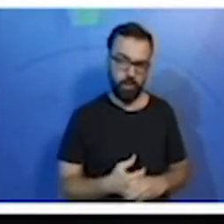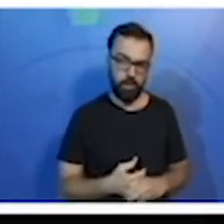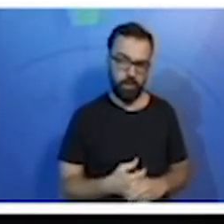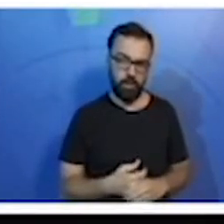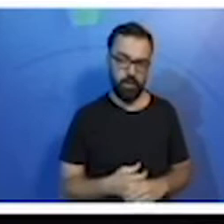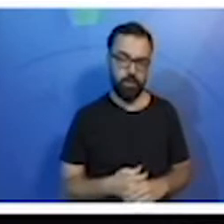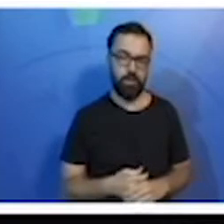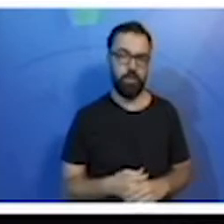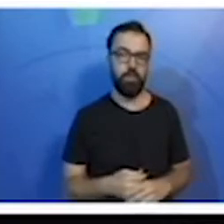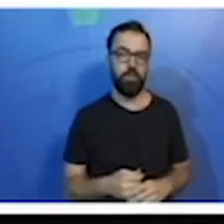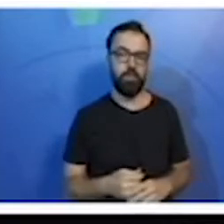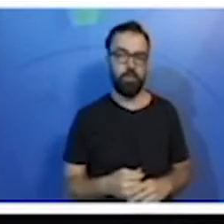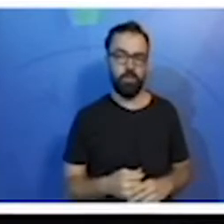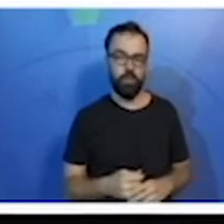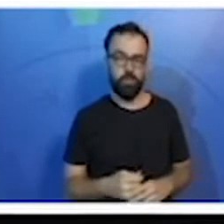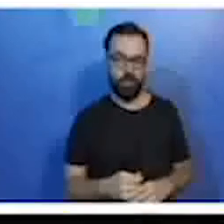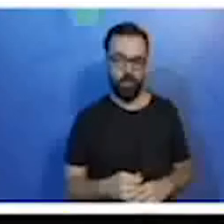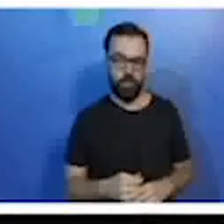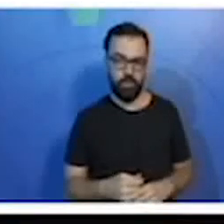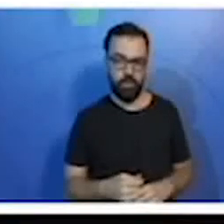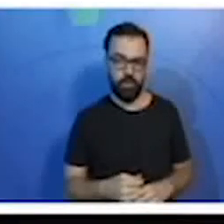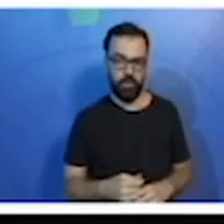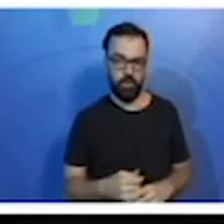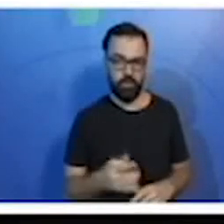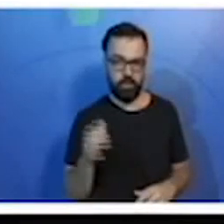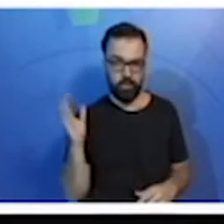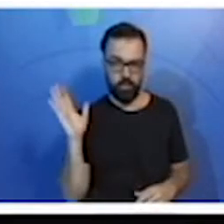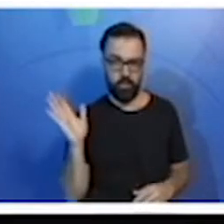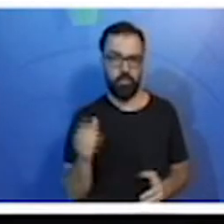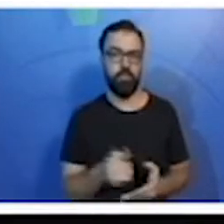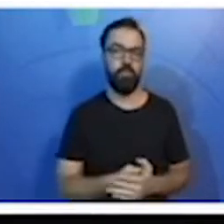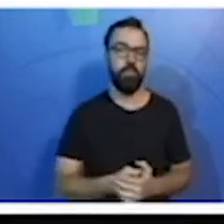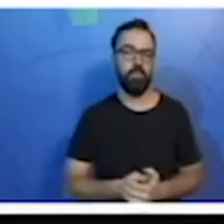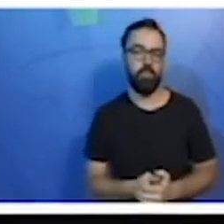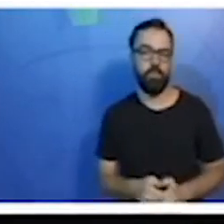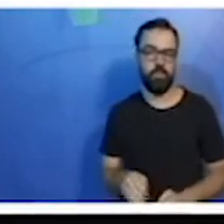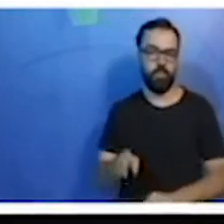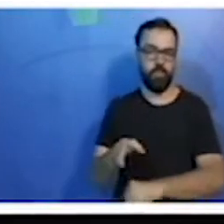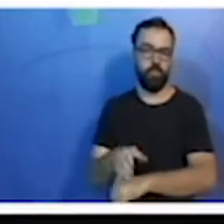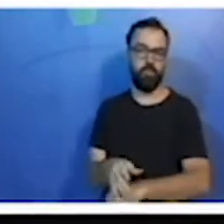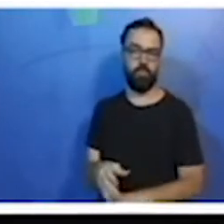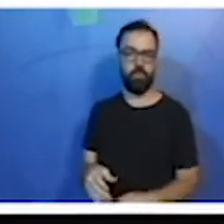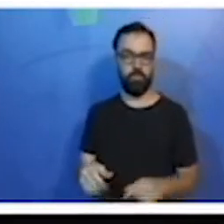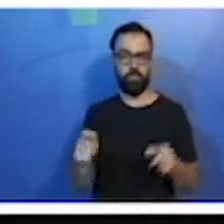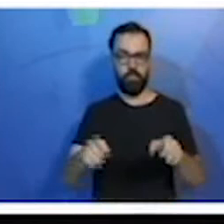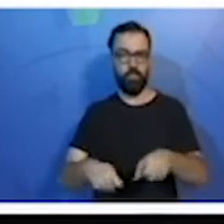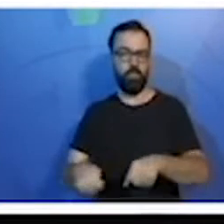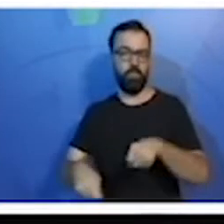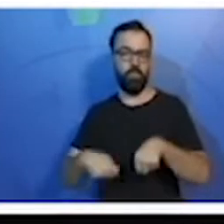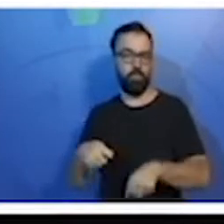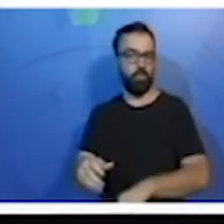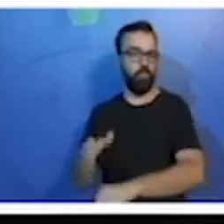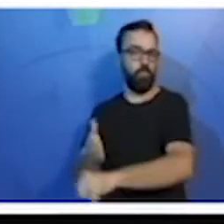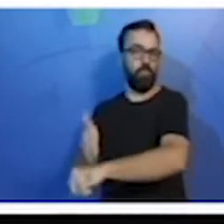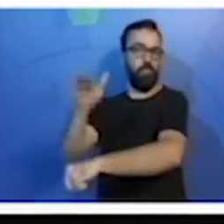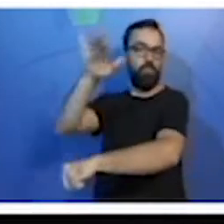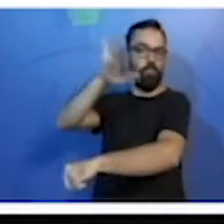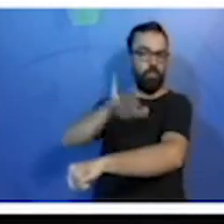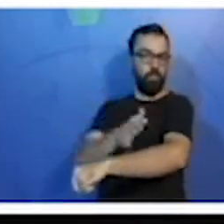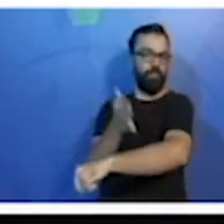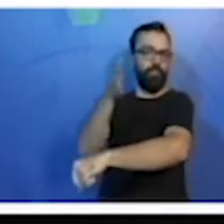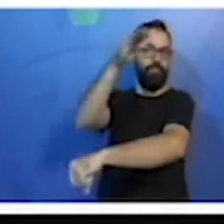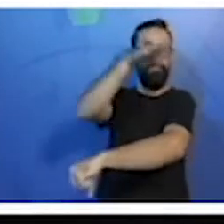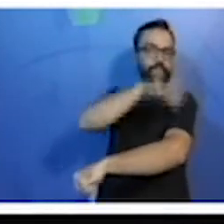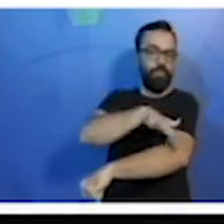ir atrás do outro competidor e agora nós vamos conhecer o ciclismo de montanha então nós temos aí o